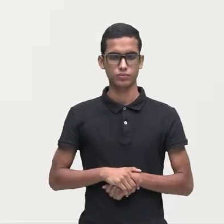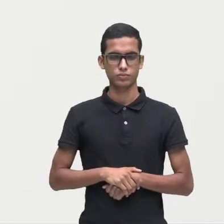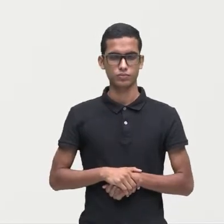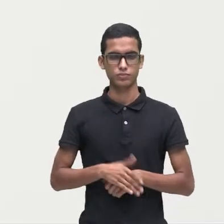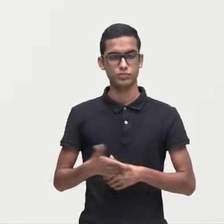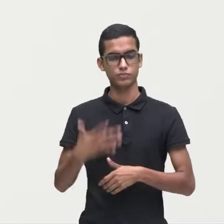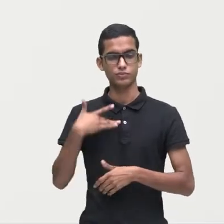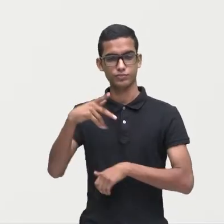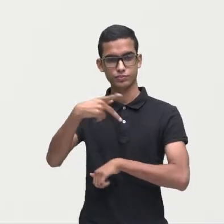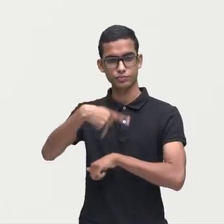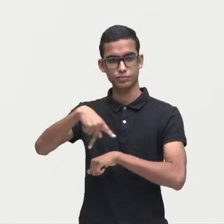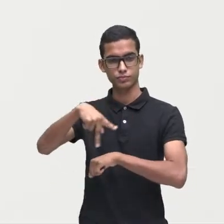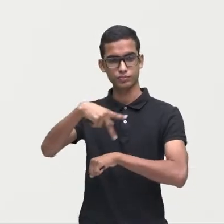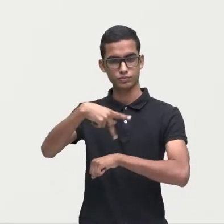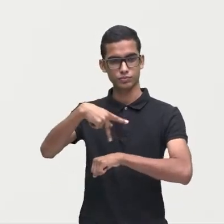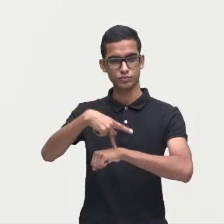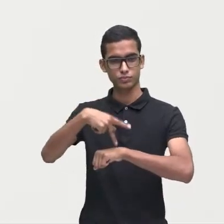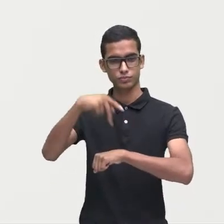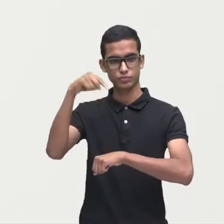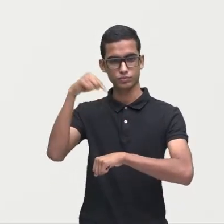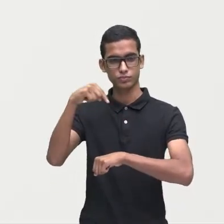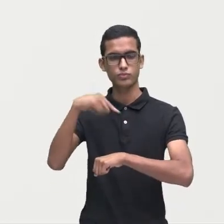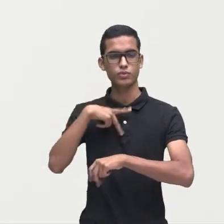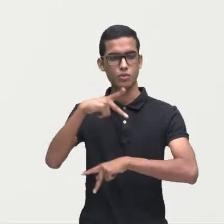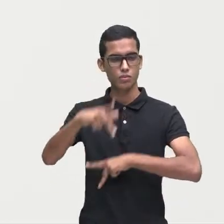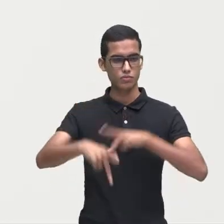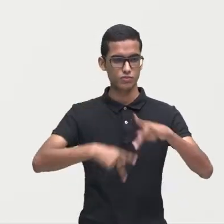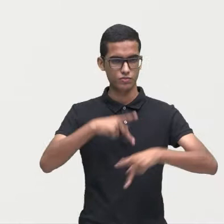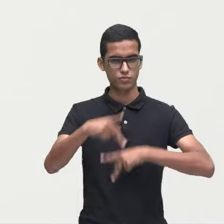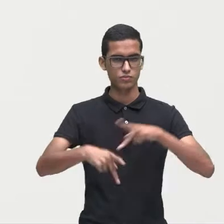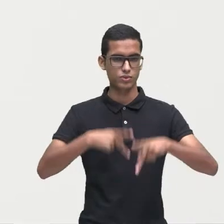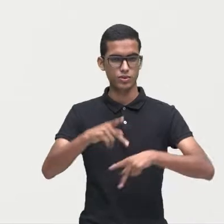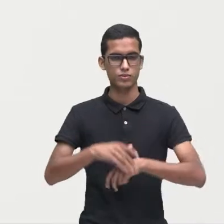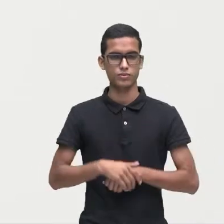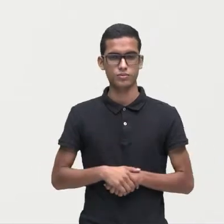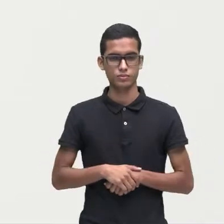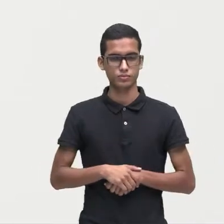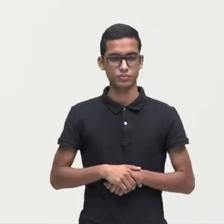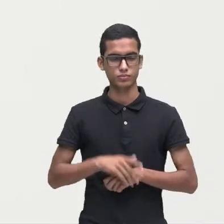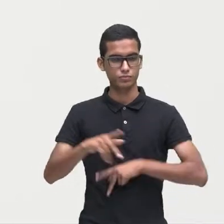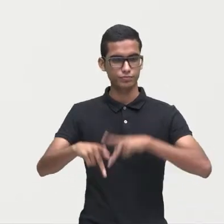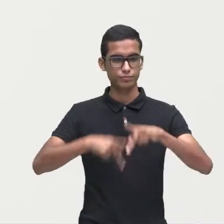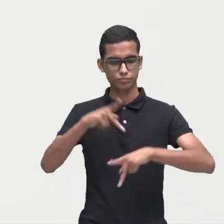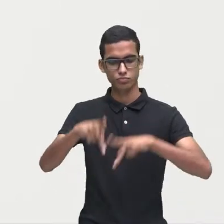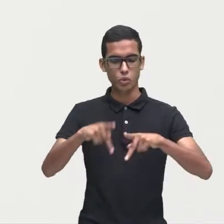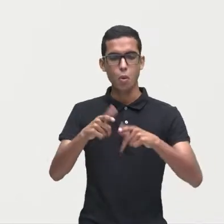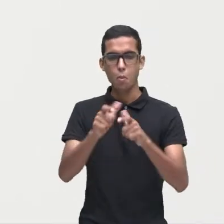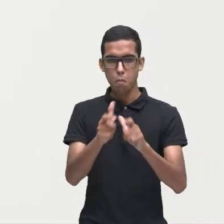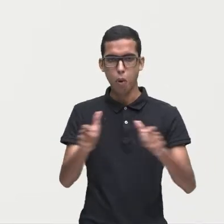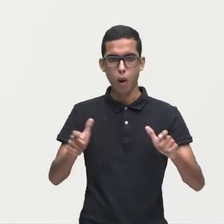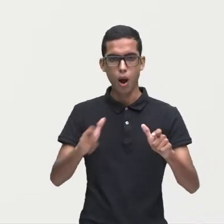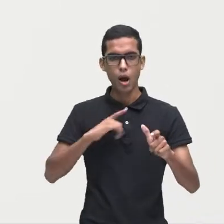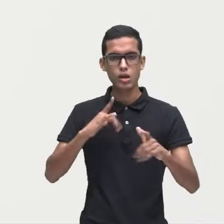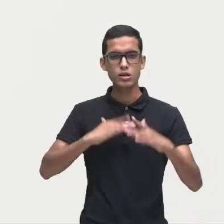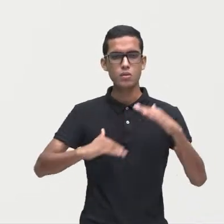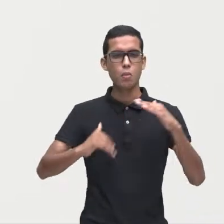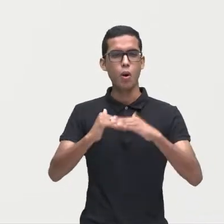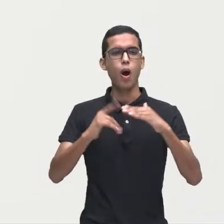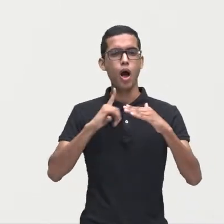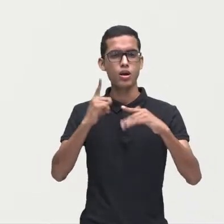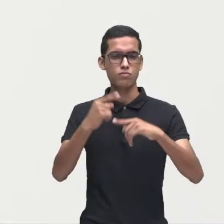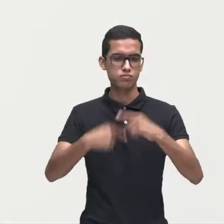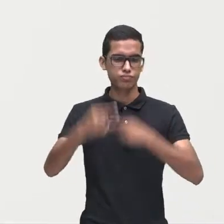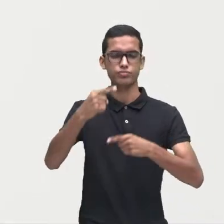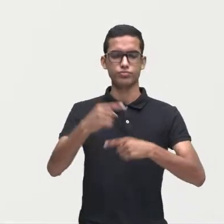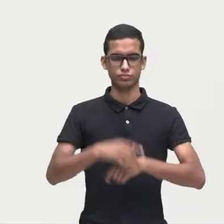país, o Brasil, é um país populoso, quanto à sua população absoluta é muito elevada.